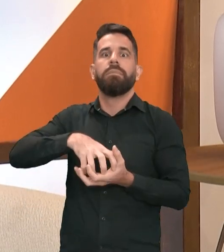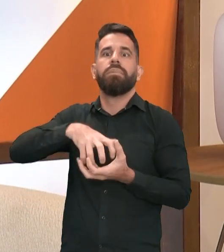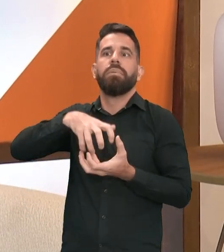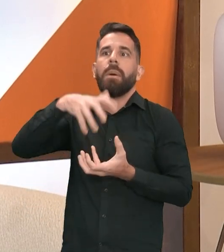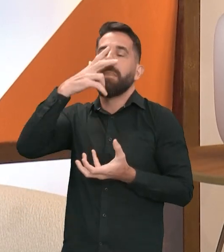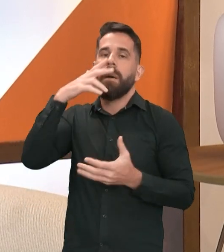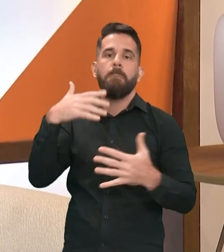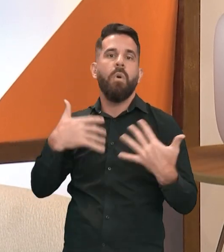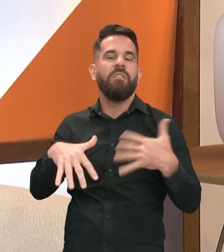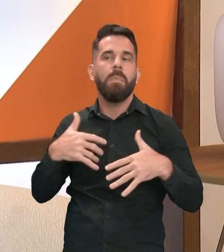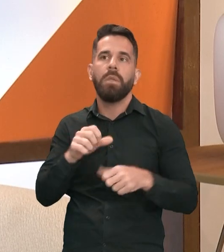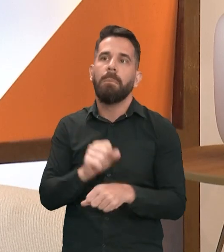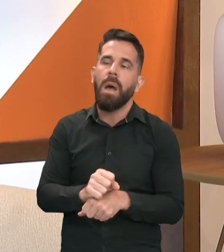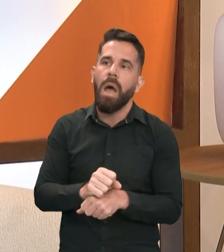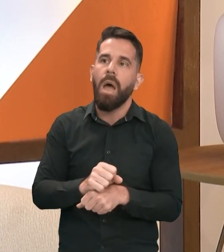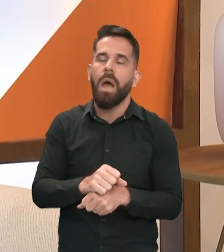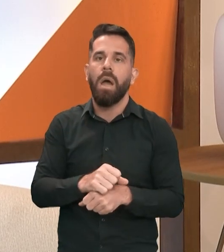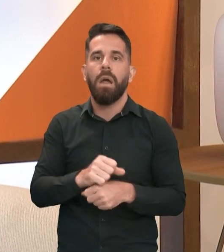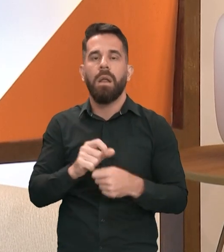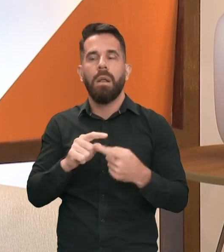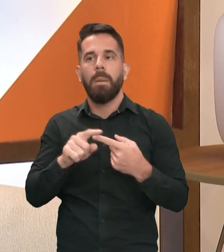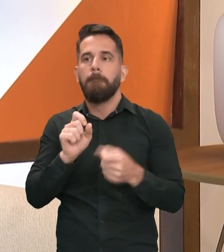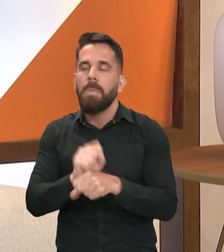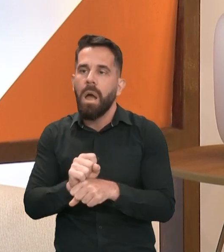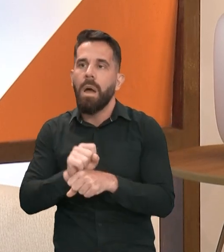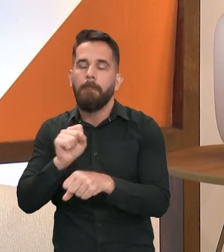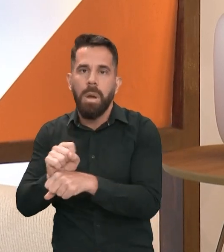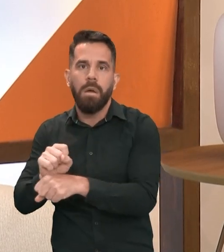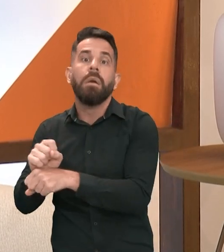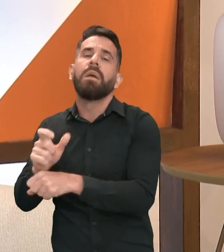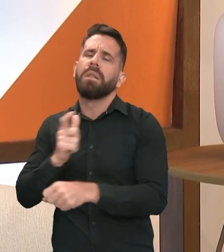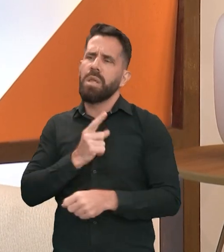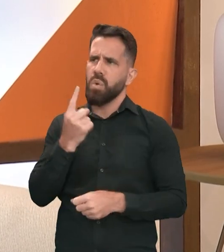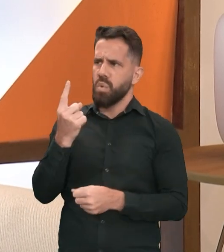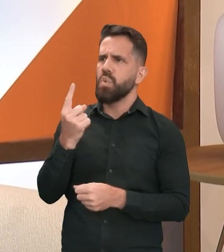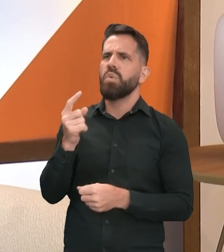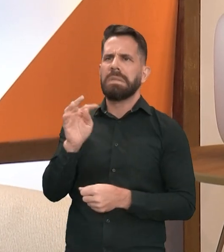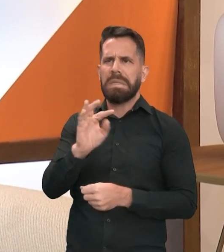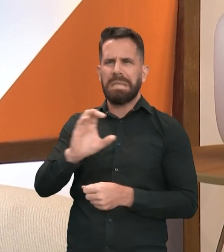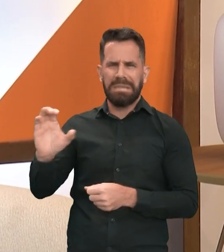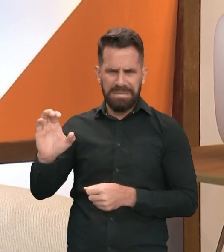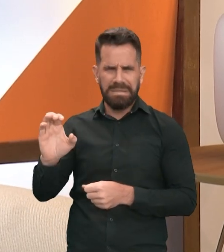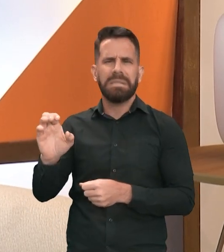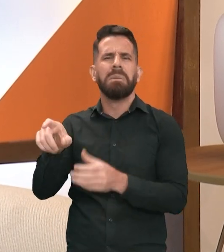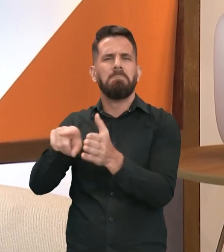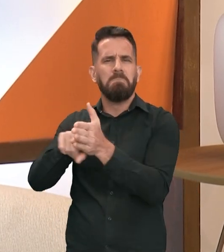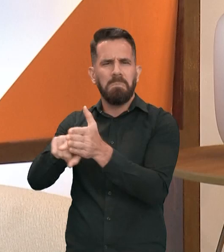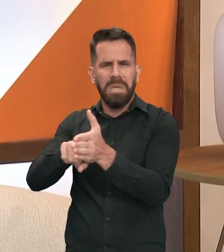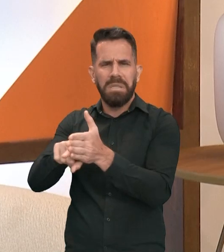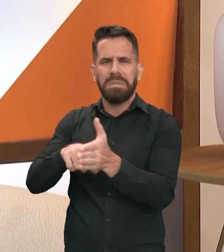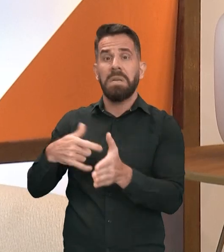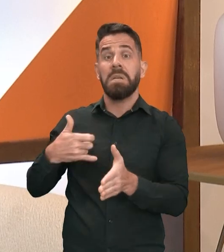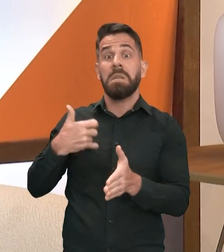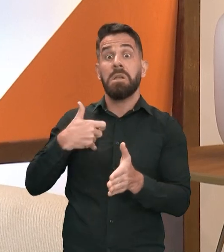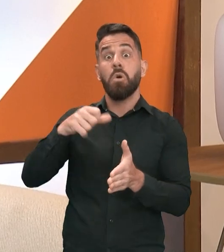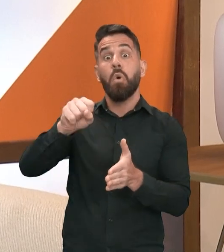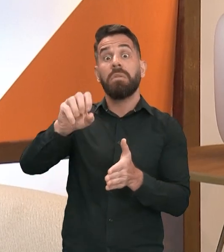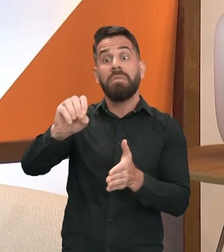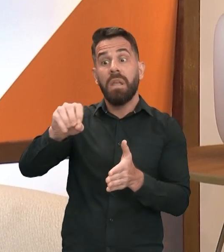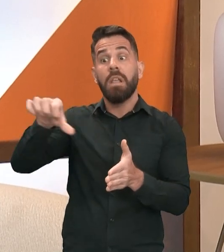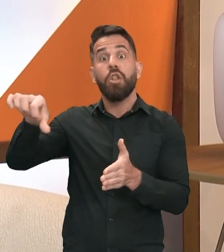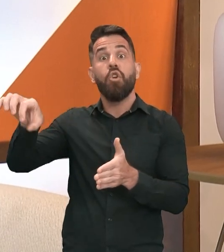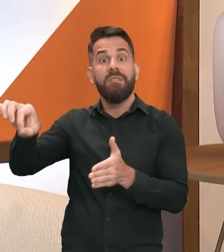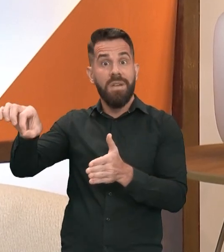basicamente. Então, tem um estudo, se eu não me engano, no TCC, que é com pessoas de 80, 90 anos, que utilizaram de